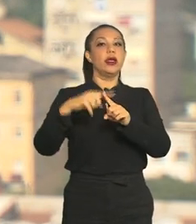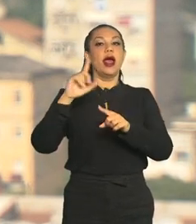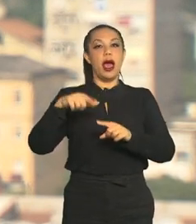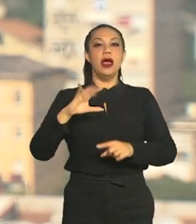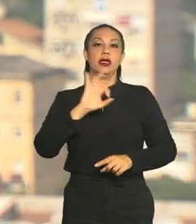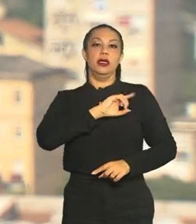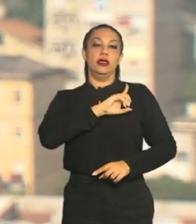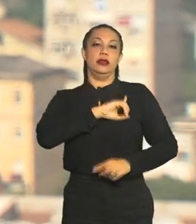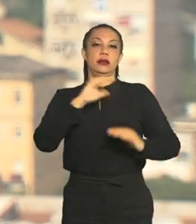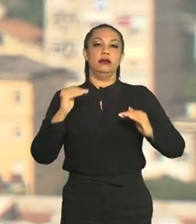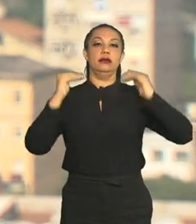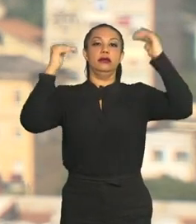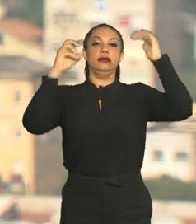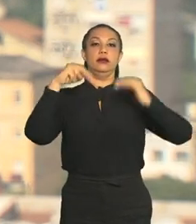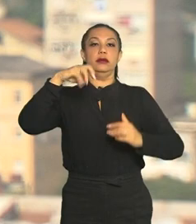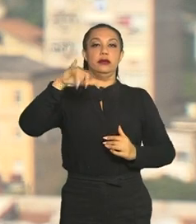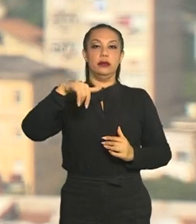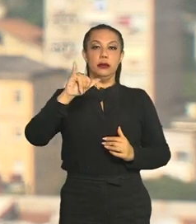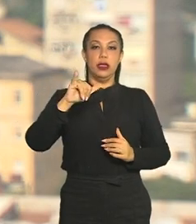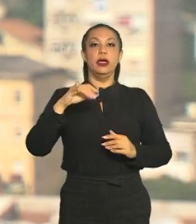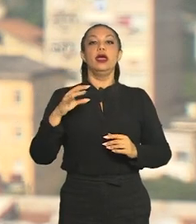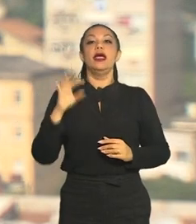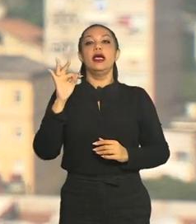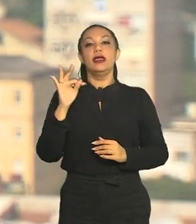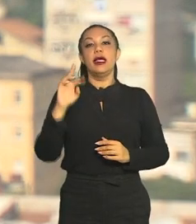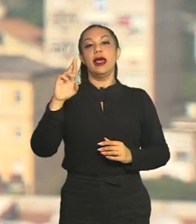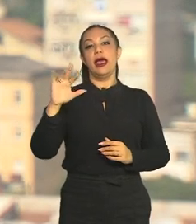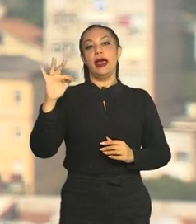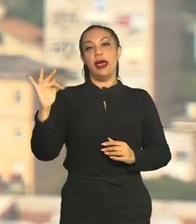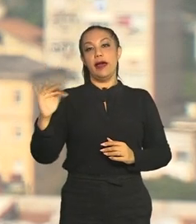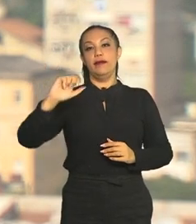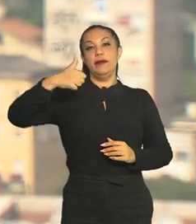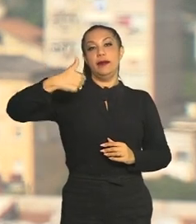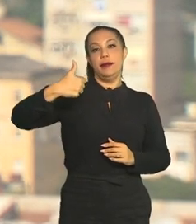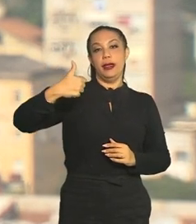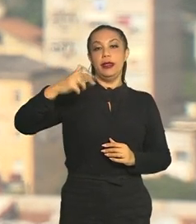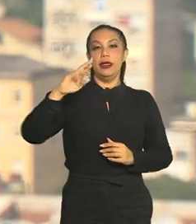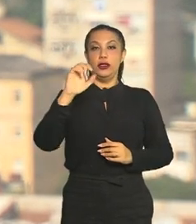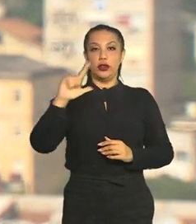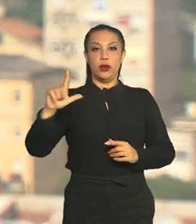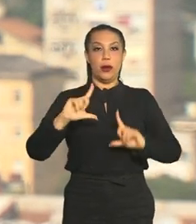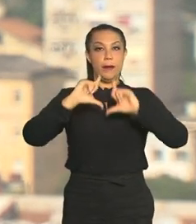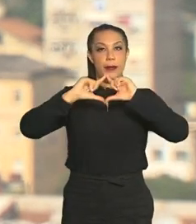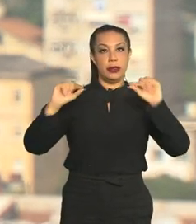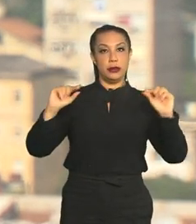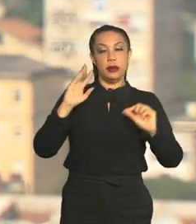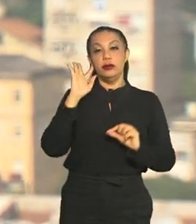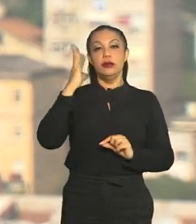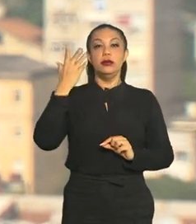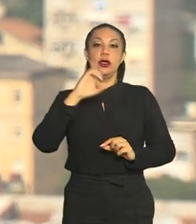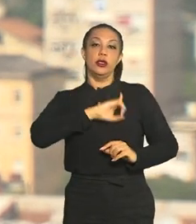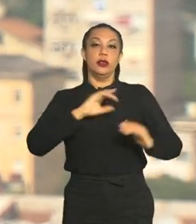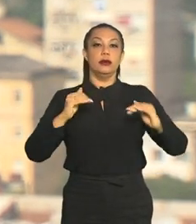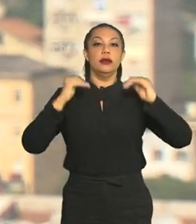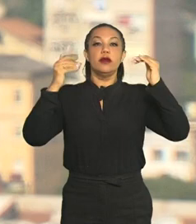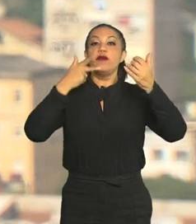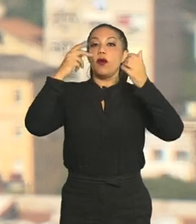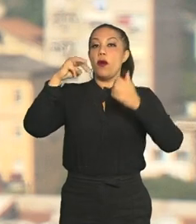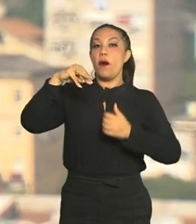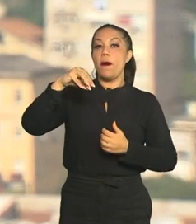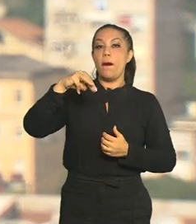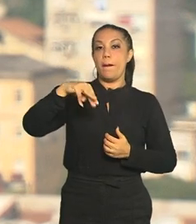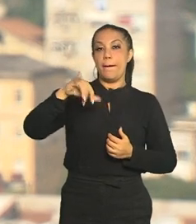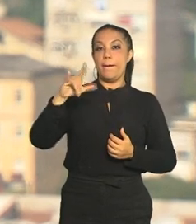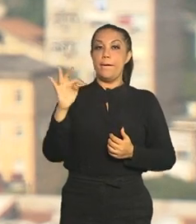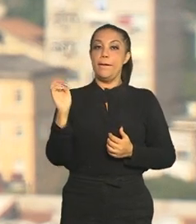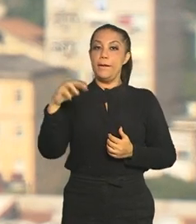decisão do desembargador Ney Bello do Tribunal Regional Federal da 1ª região em Brasília na decisão O desembargador diz que